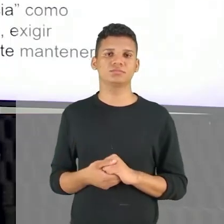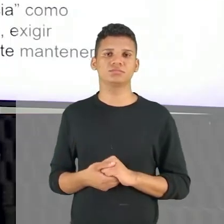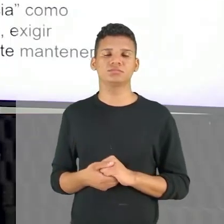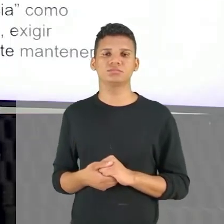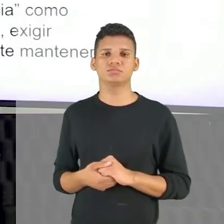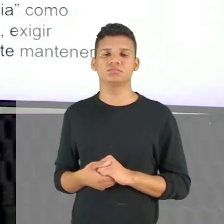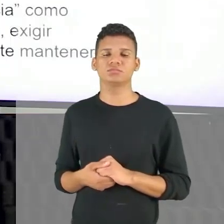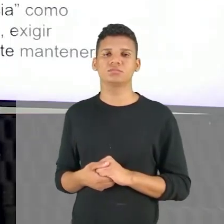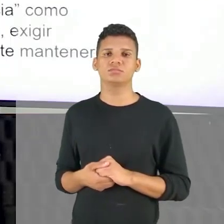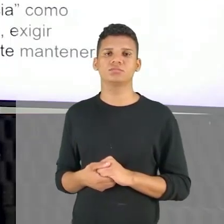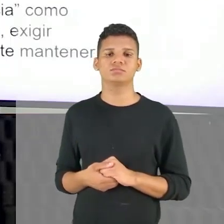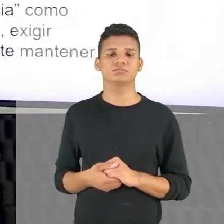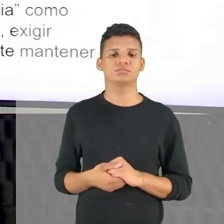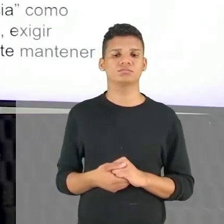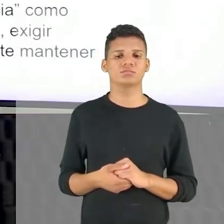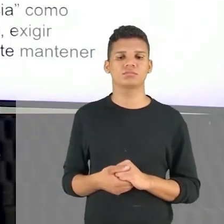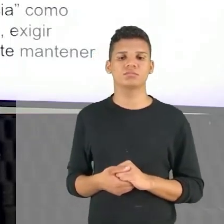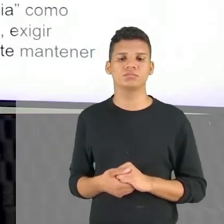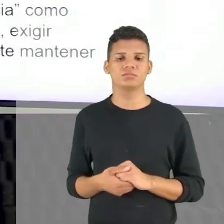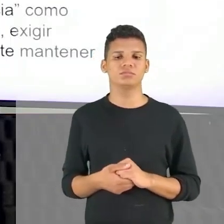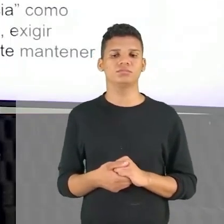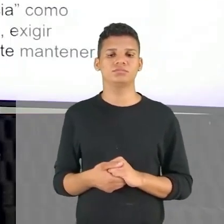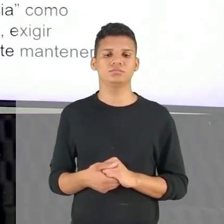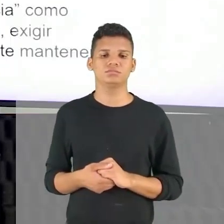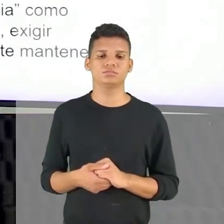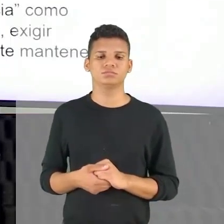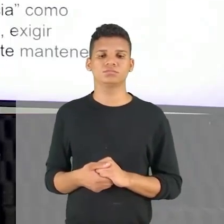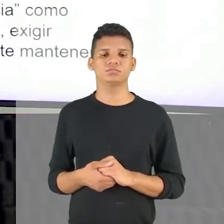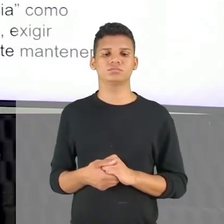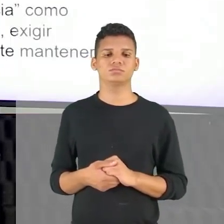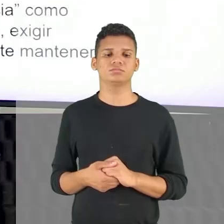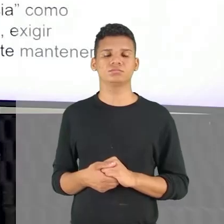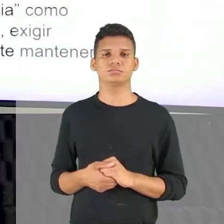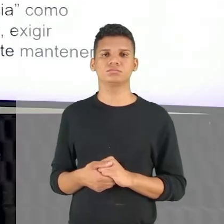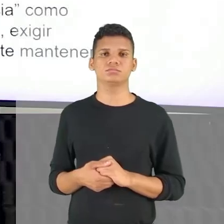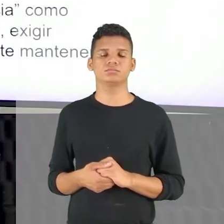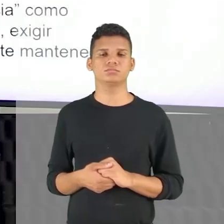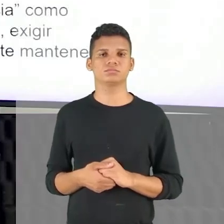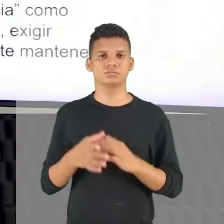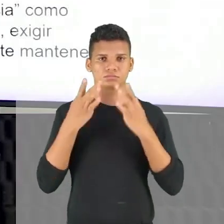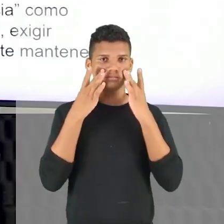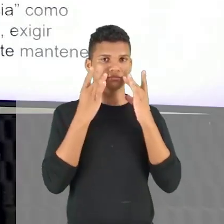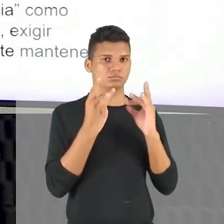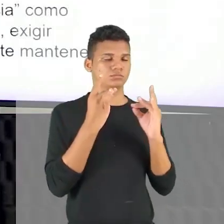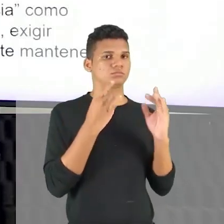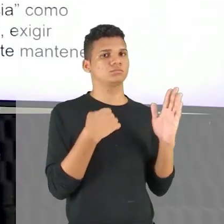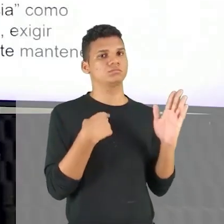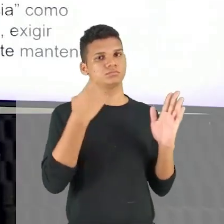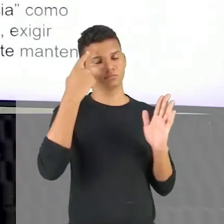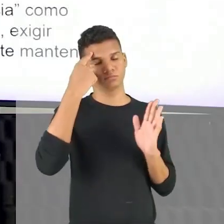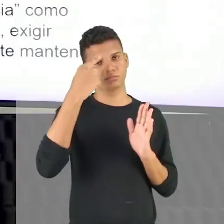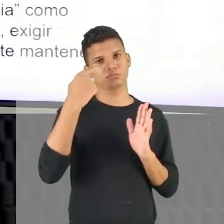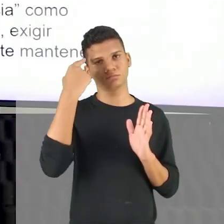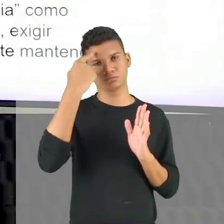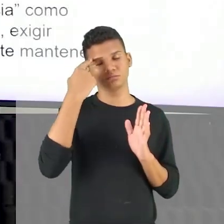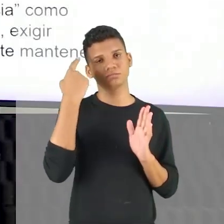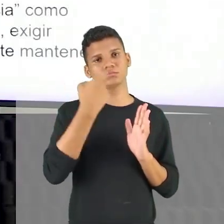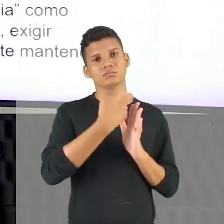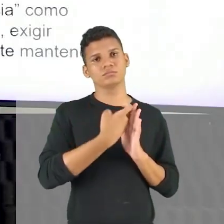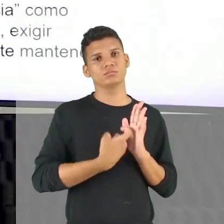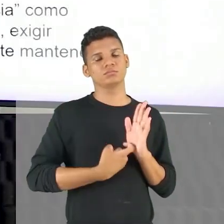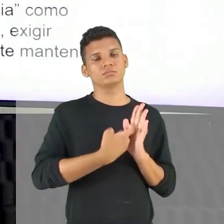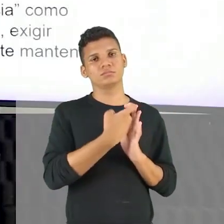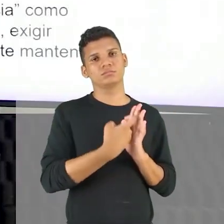los pantaleos, la risa o alguna gracia como recursos para demandar atención, exigir comida, pedir ajuda